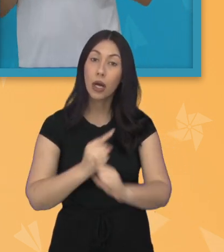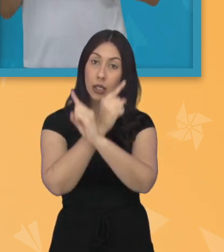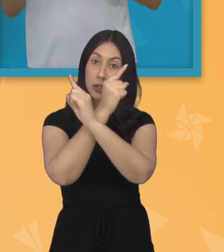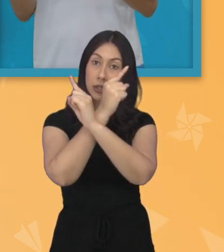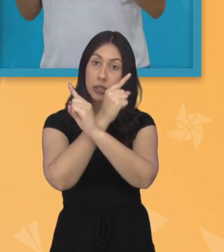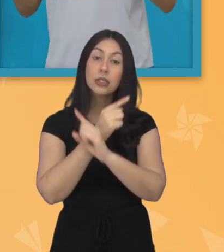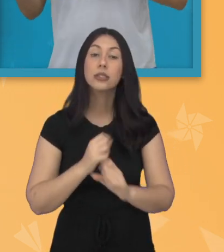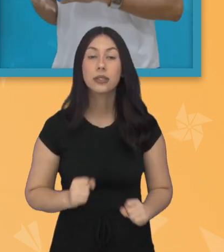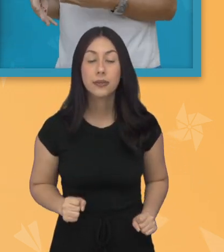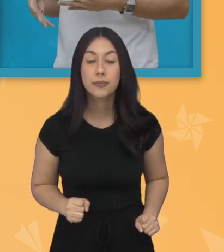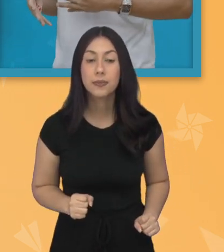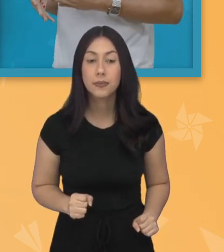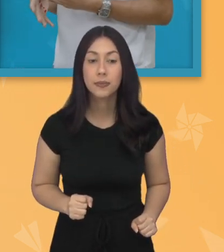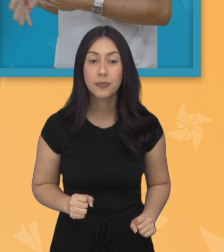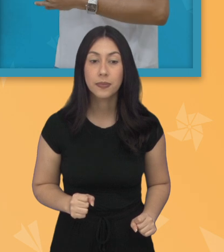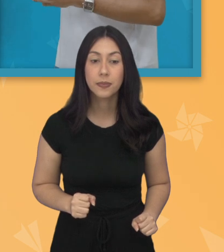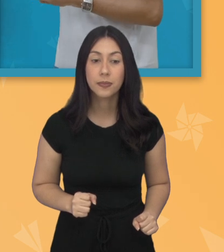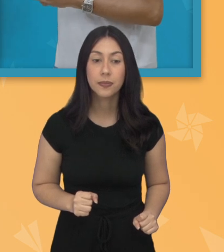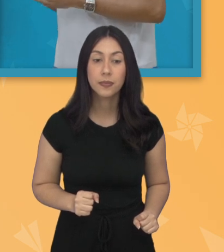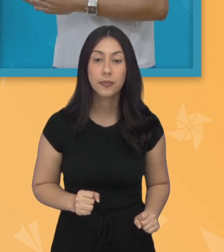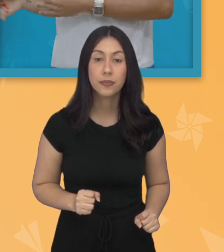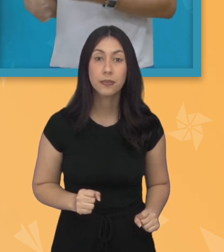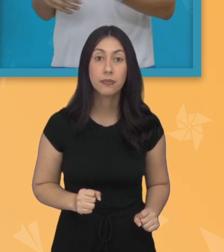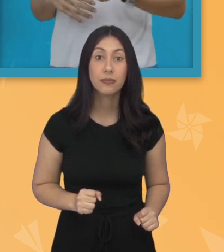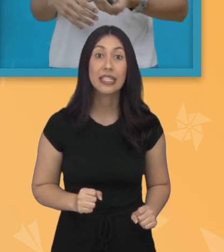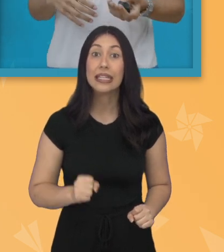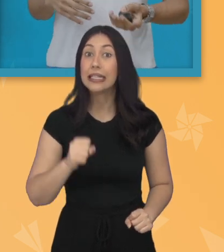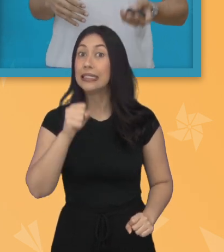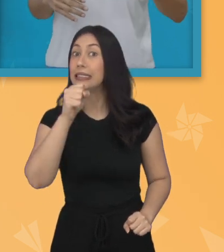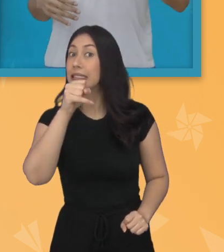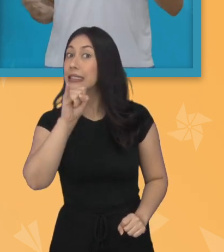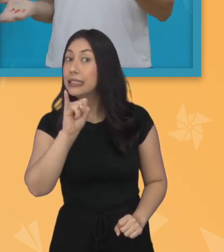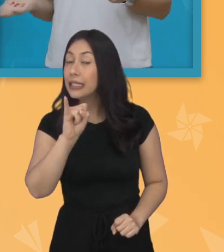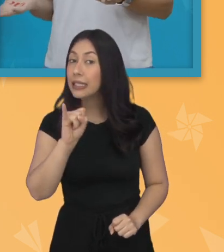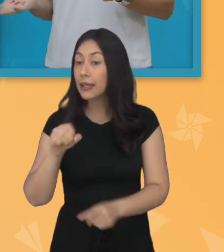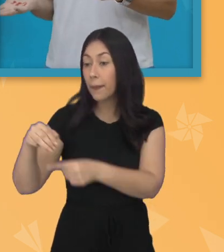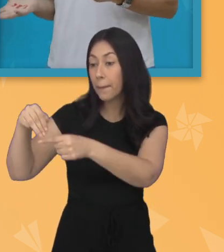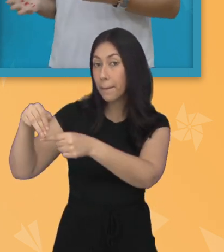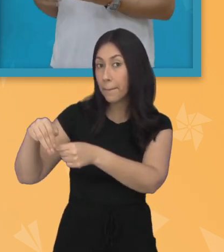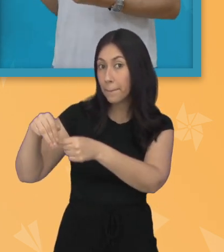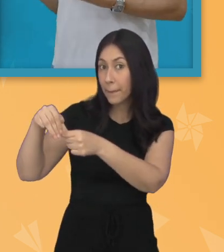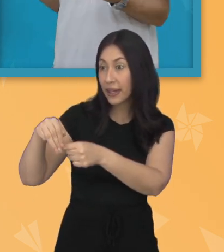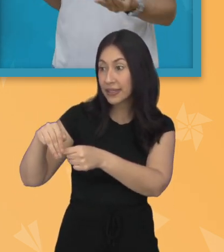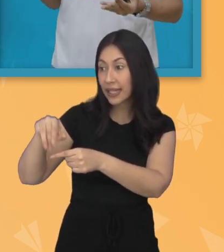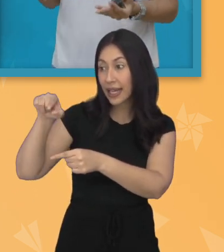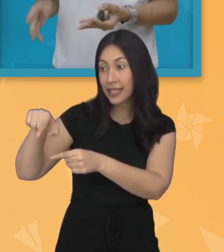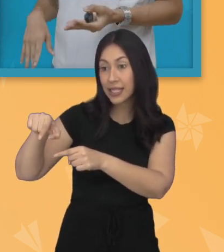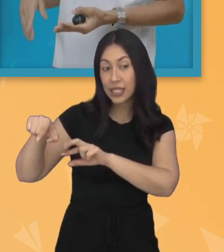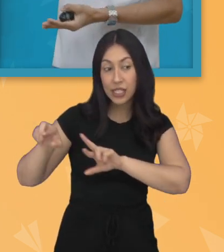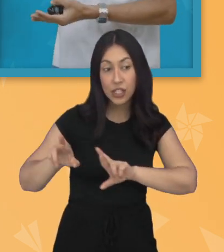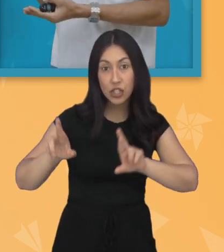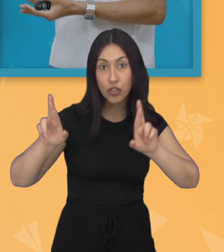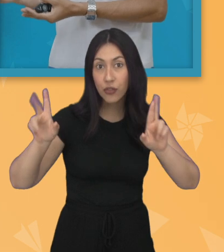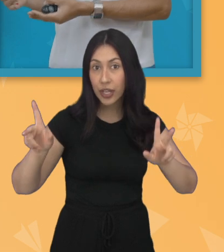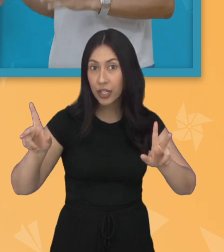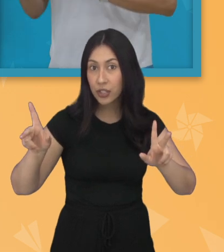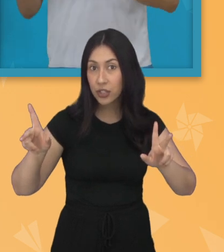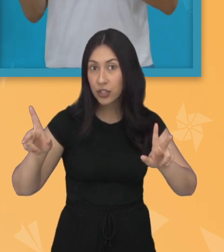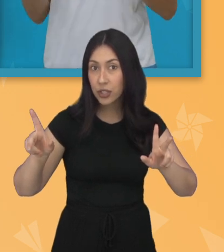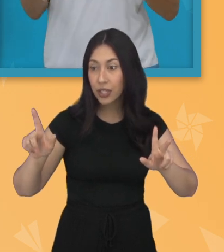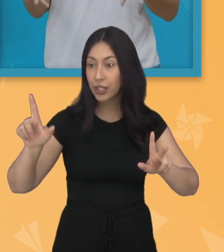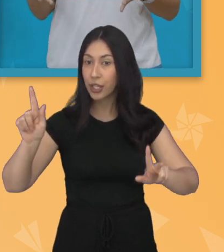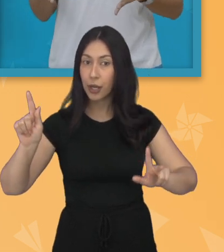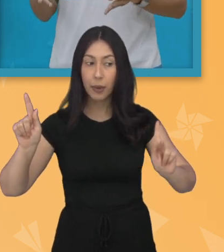a matemática na química, é a regra de 3 nesse caso. Converta as unidades, caso seja preciso, né, nem sempre vai ser preciso. E por